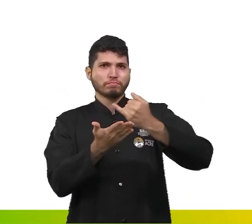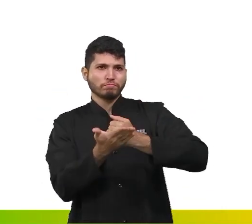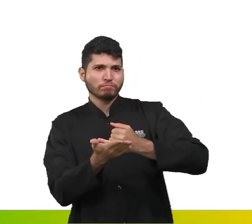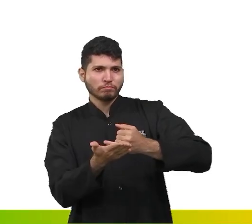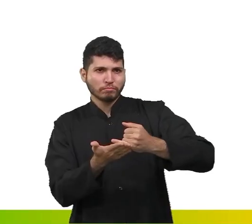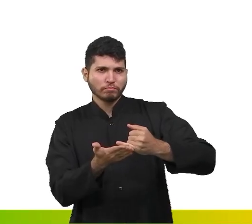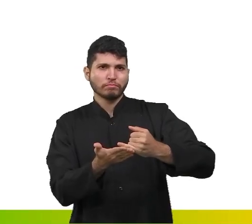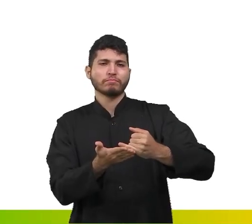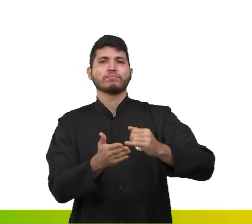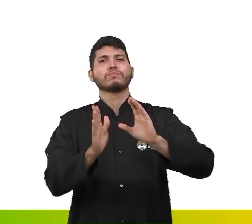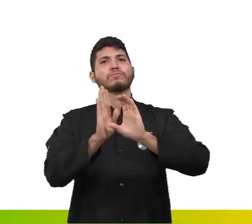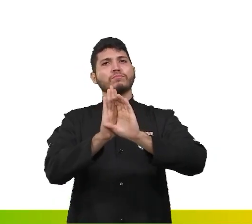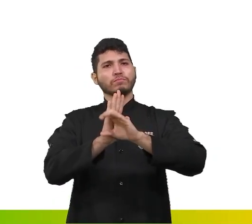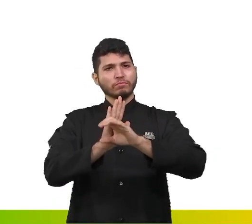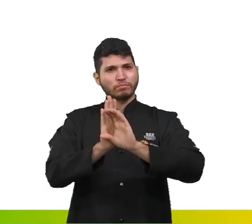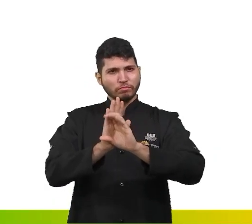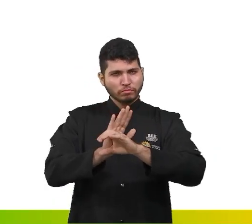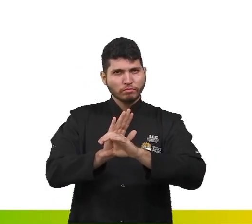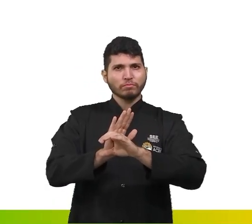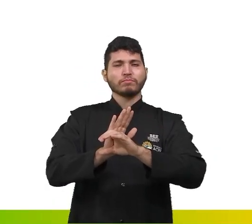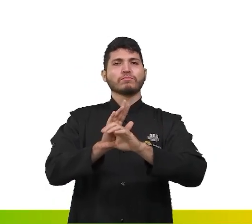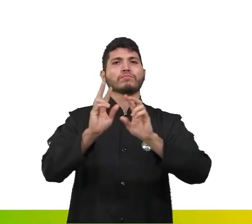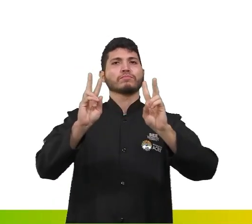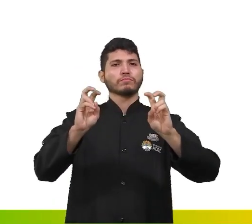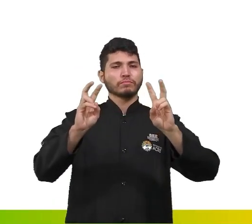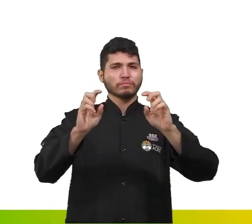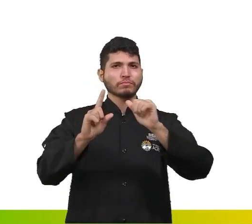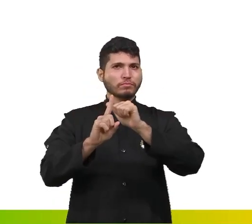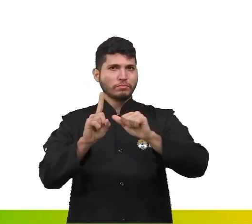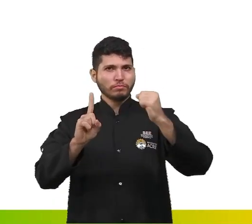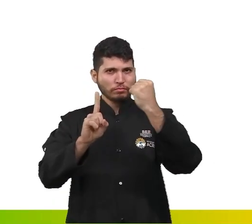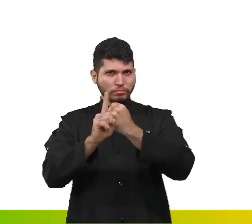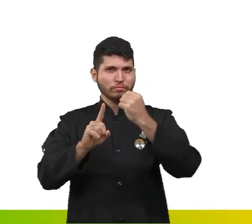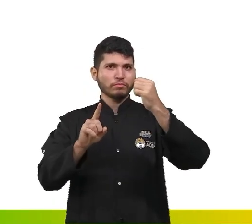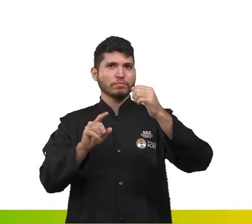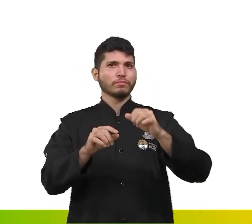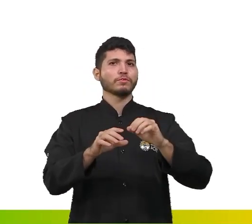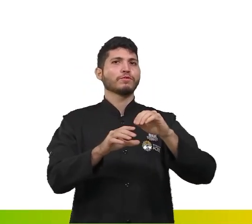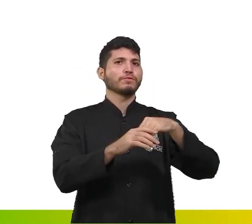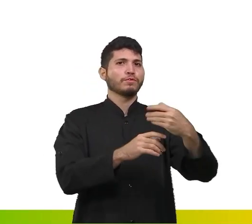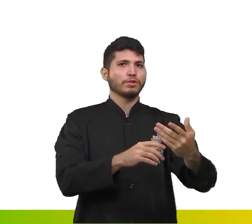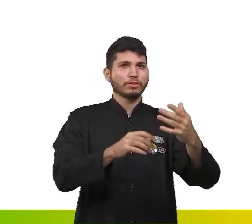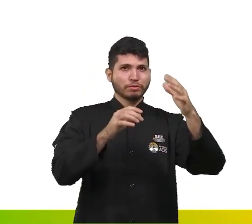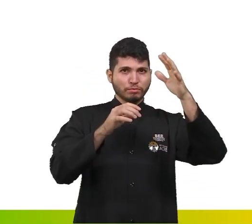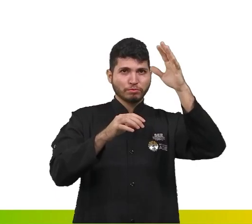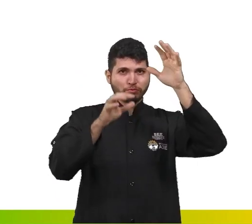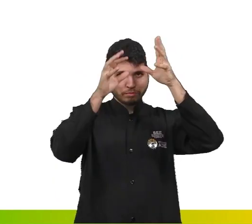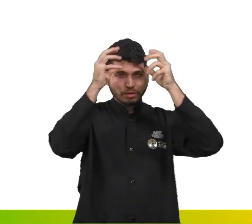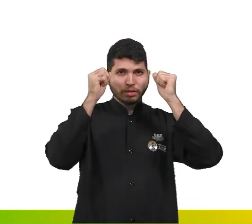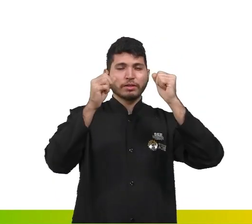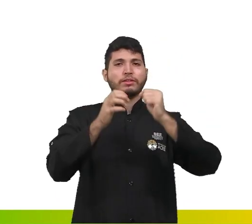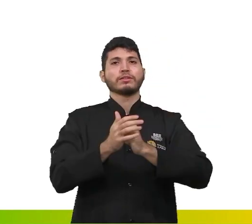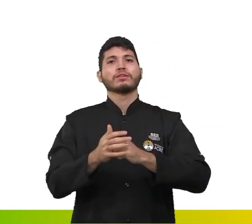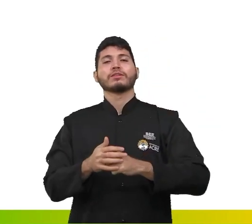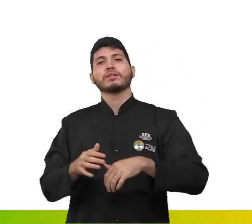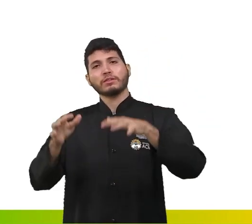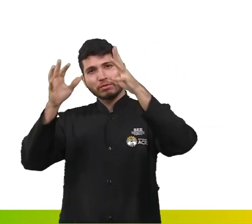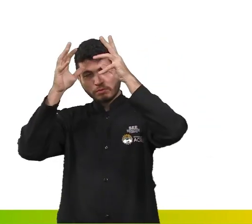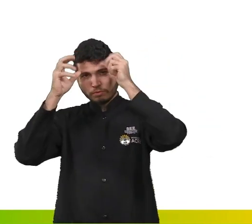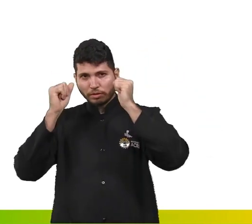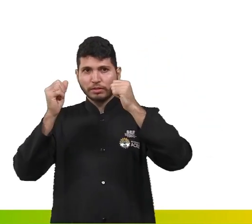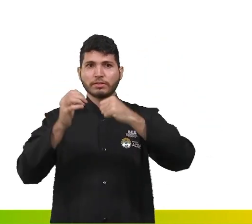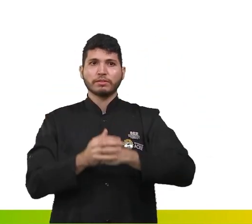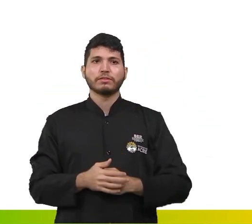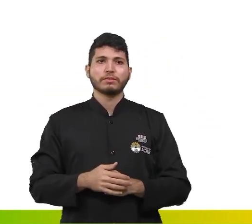e conceituamos o assunto, né, o feminicídio no Brasil e no Acre. Trouxemos manchetes de jornais,